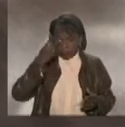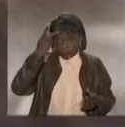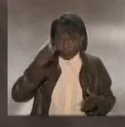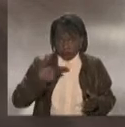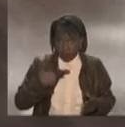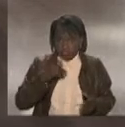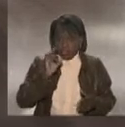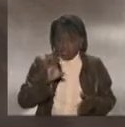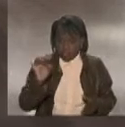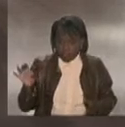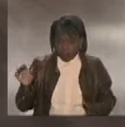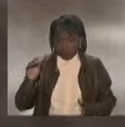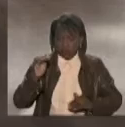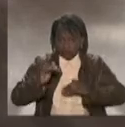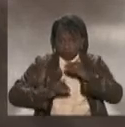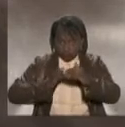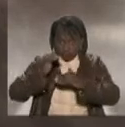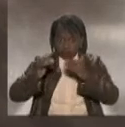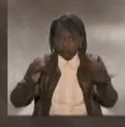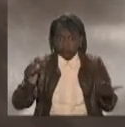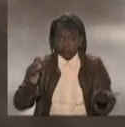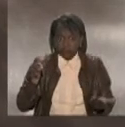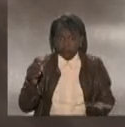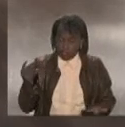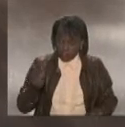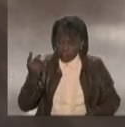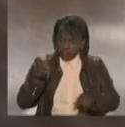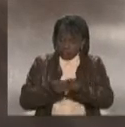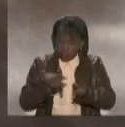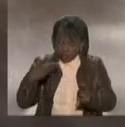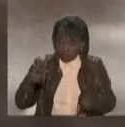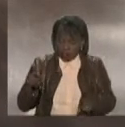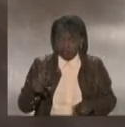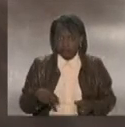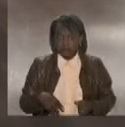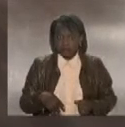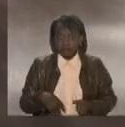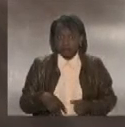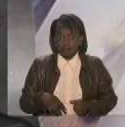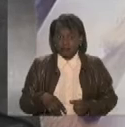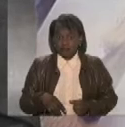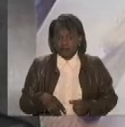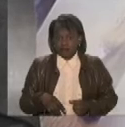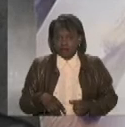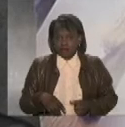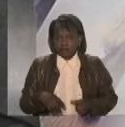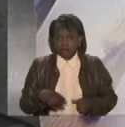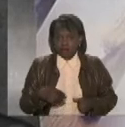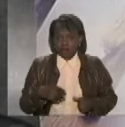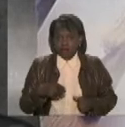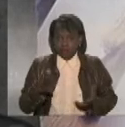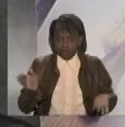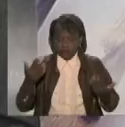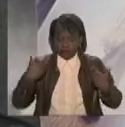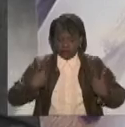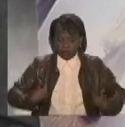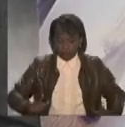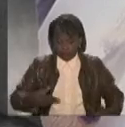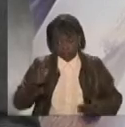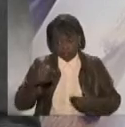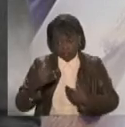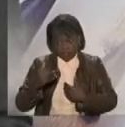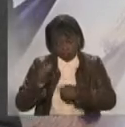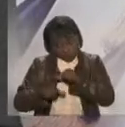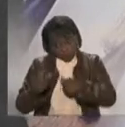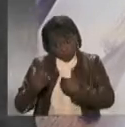né? Cada um vai fazer sua construção. É a valorização que surge daí. Exatamente. E esse corpo, ele não está... vocês